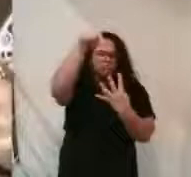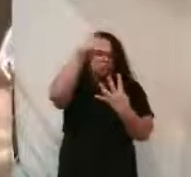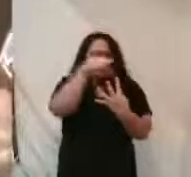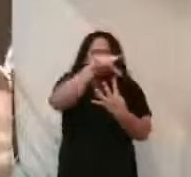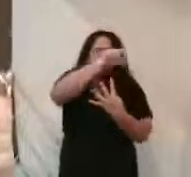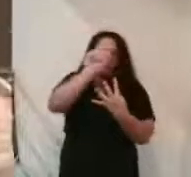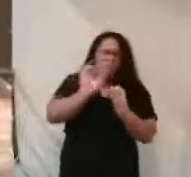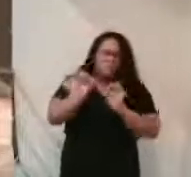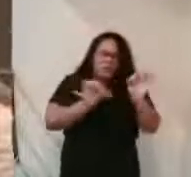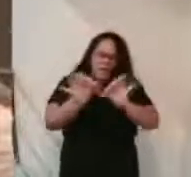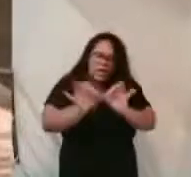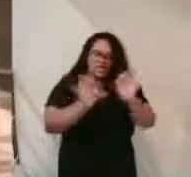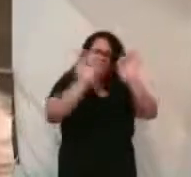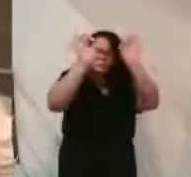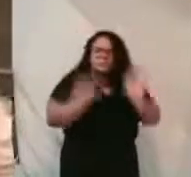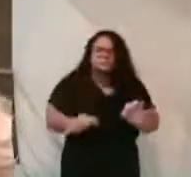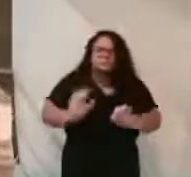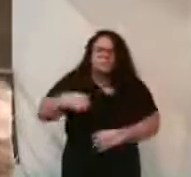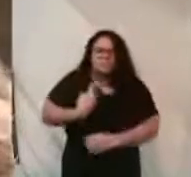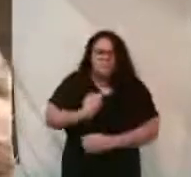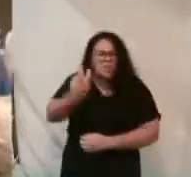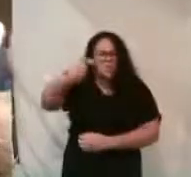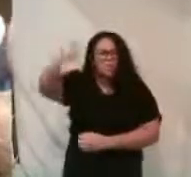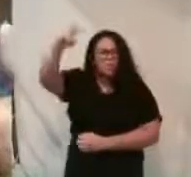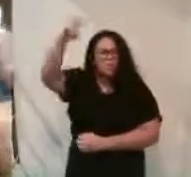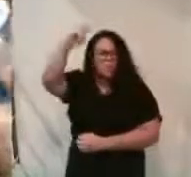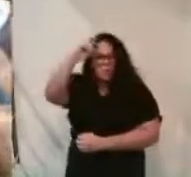fazer a coleta